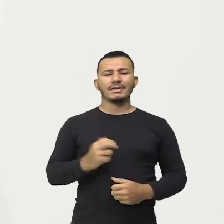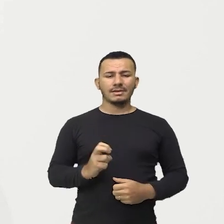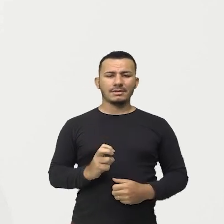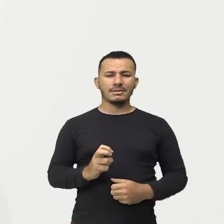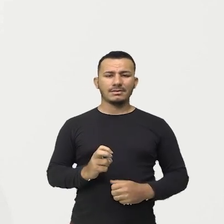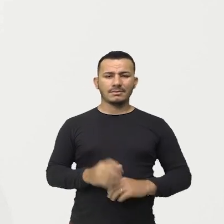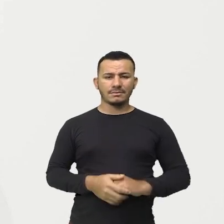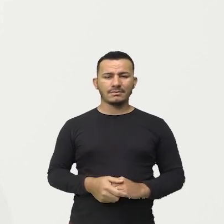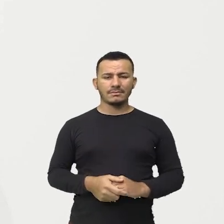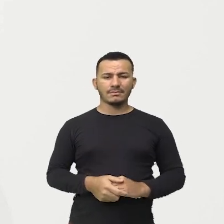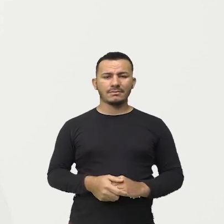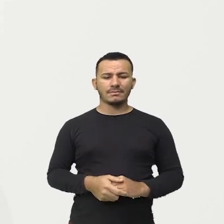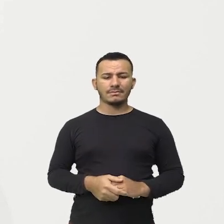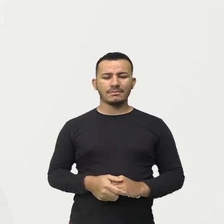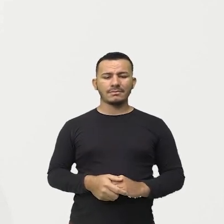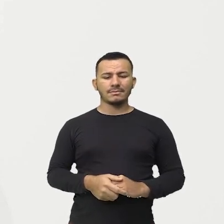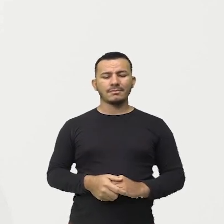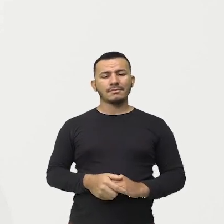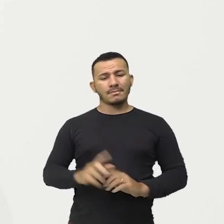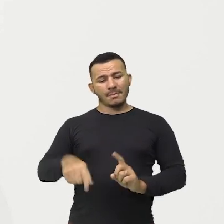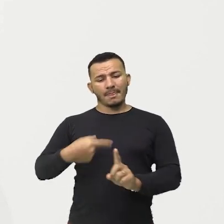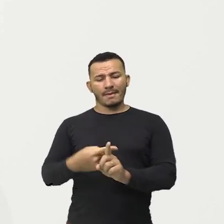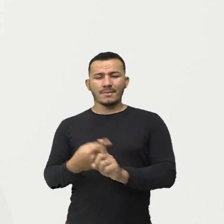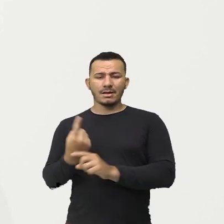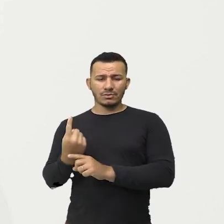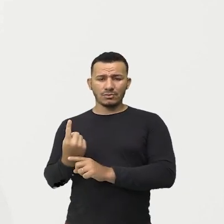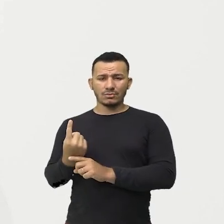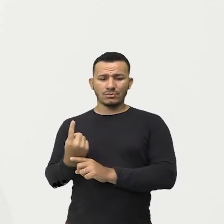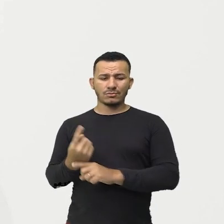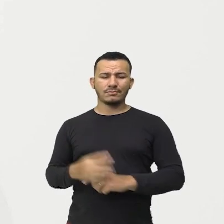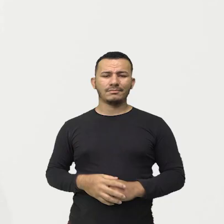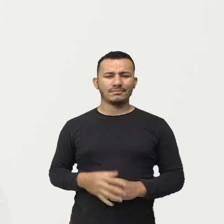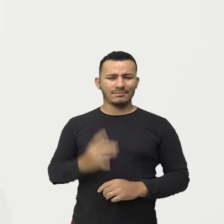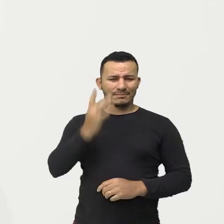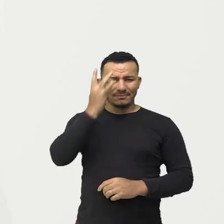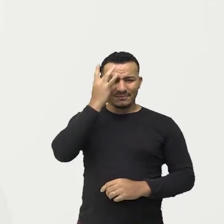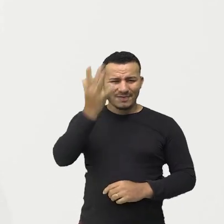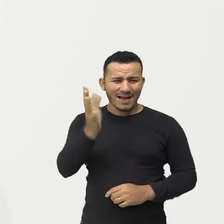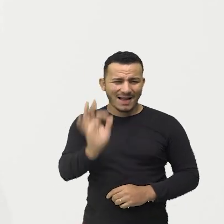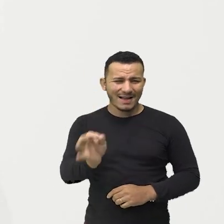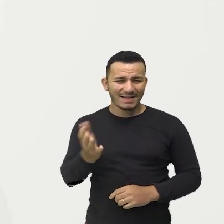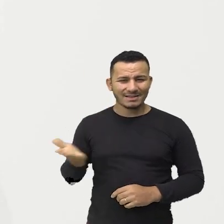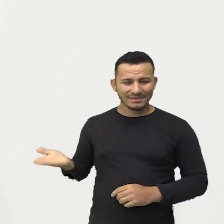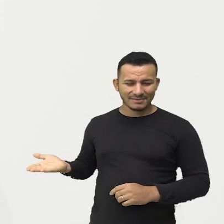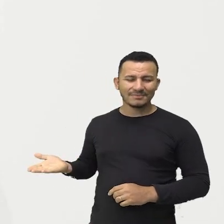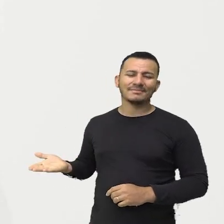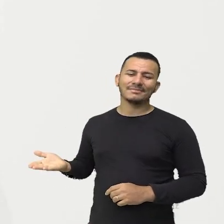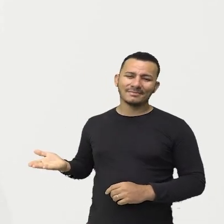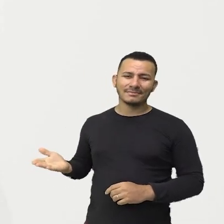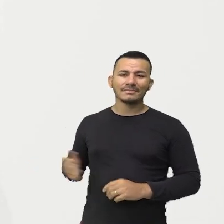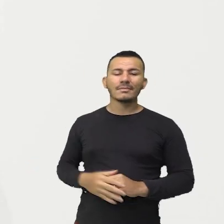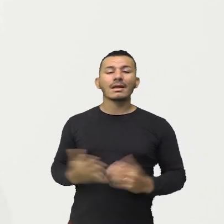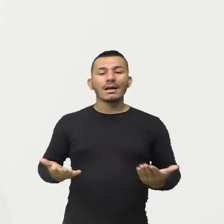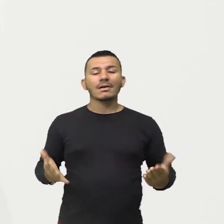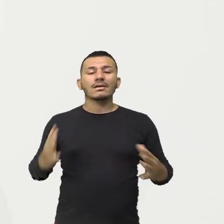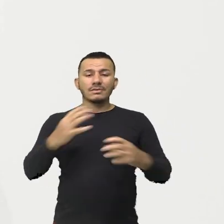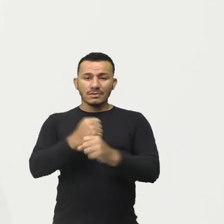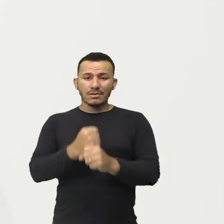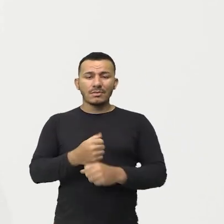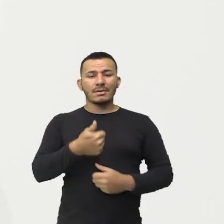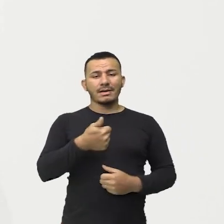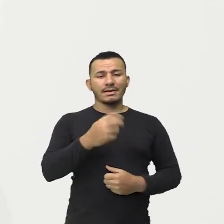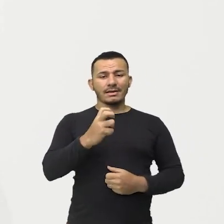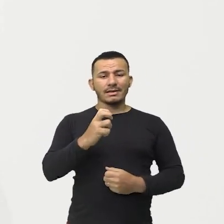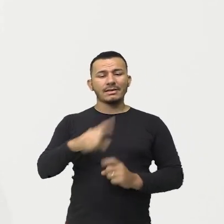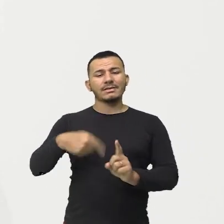15. Repete 1. Agora ficou fácil, professor. É só a gente somar